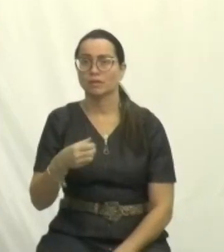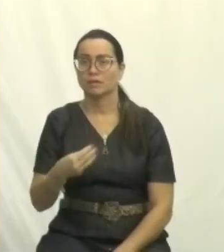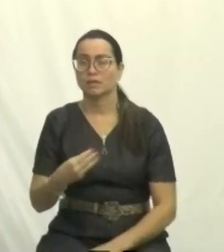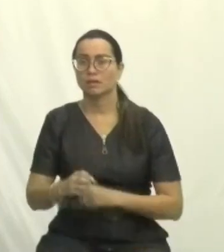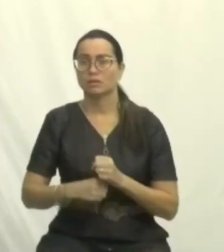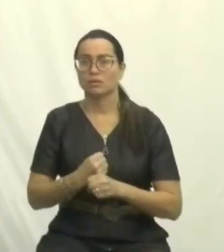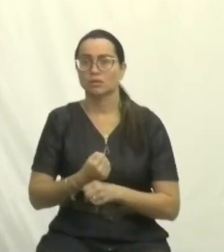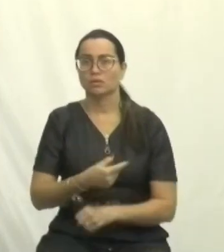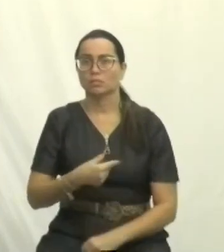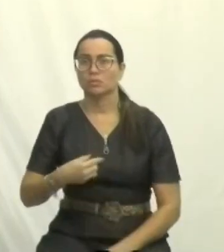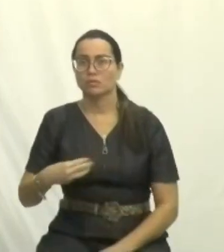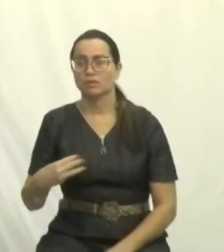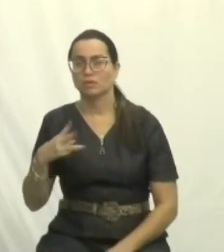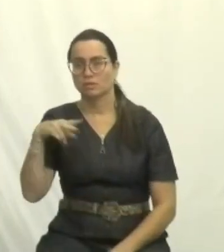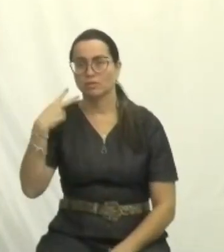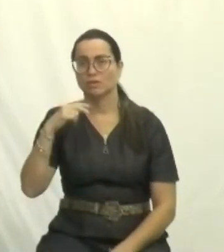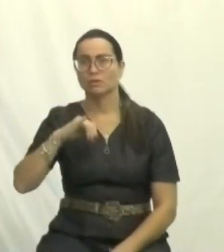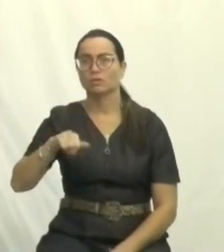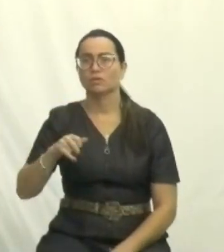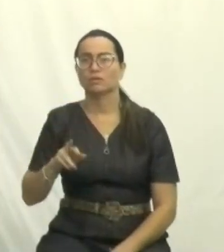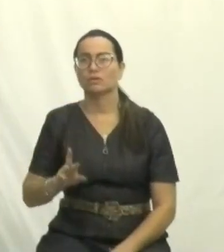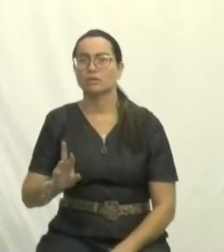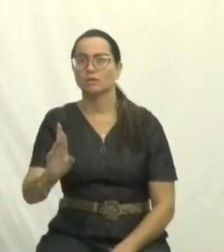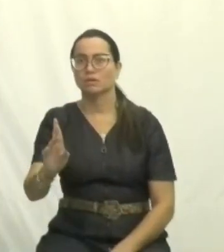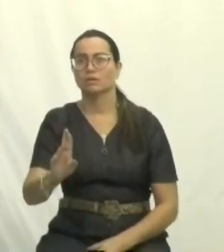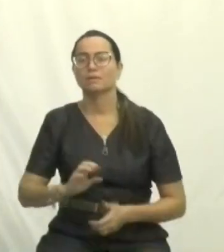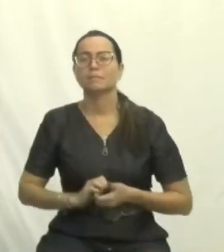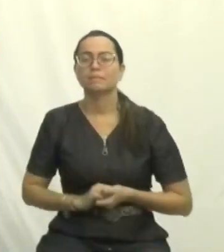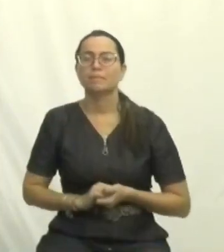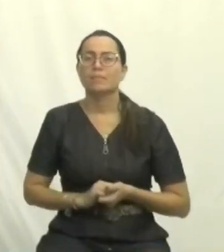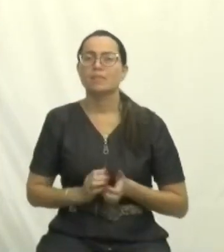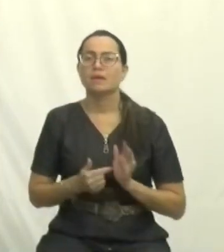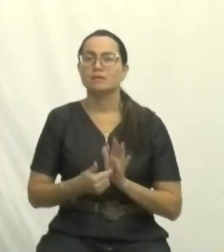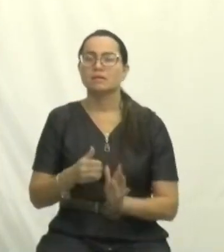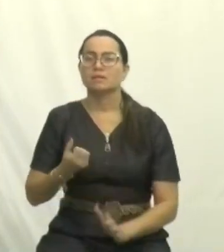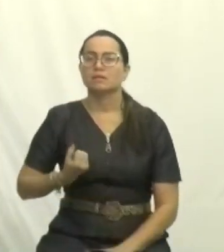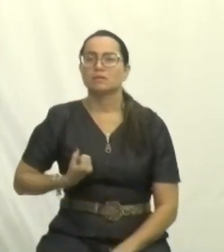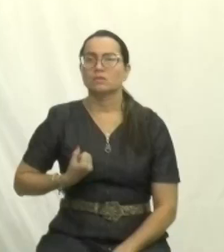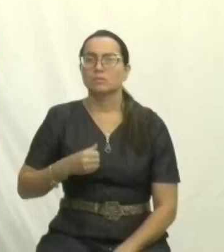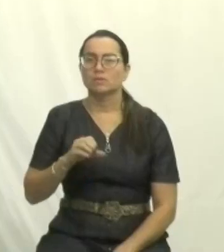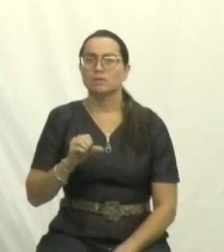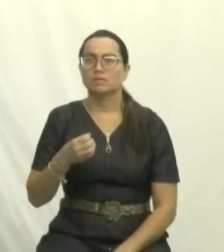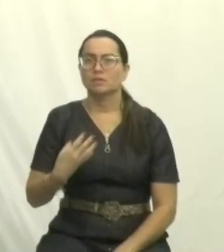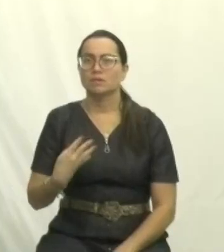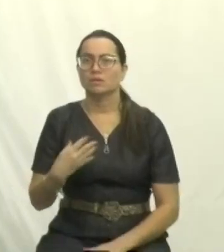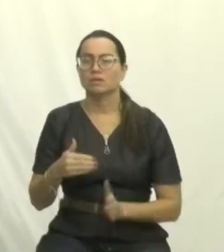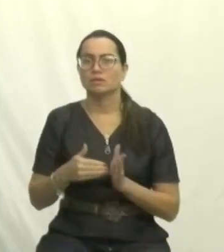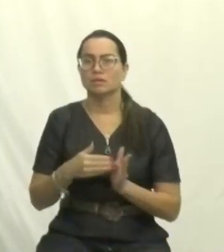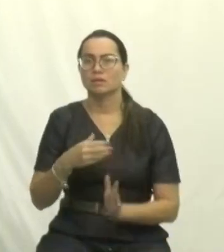92 e 93/2023, de autoria do vereador Jair Alexandre. Indicações números